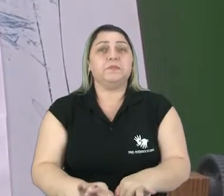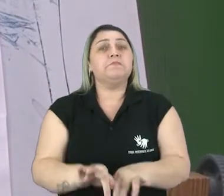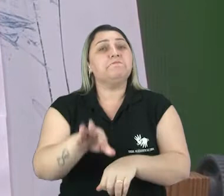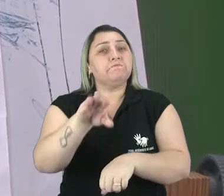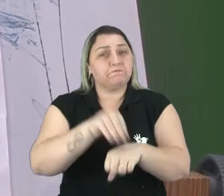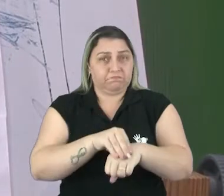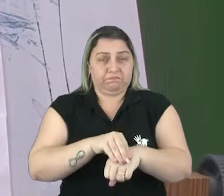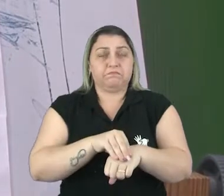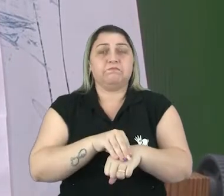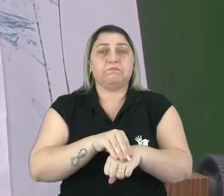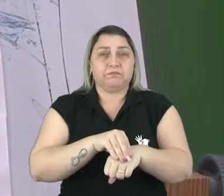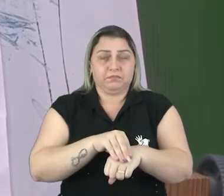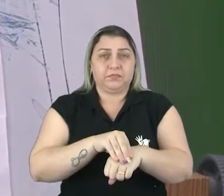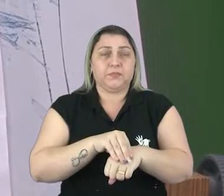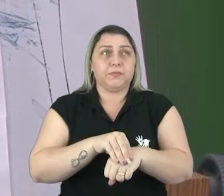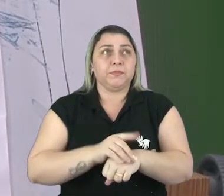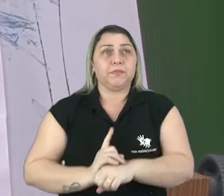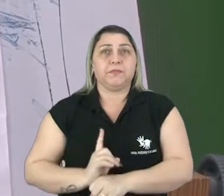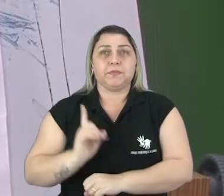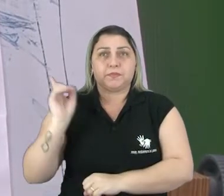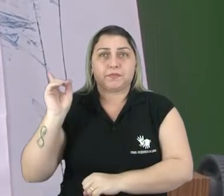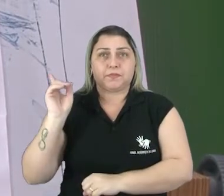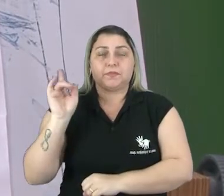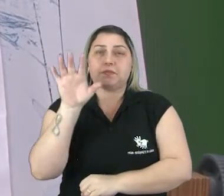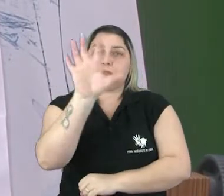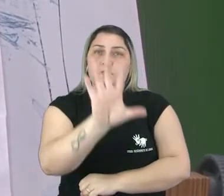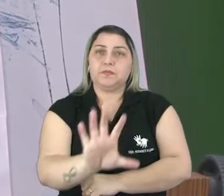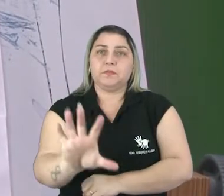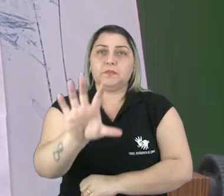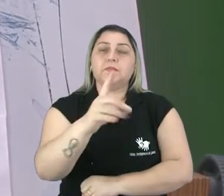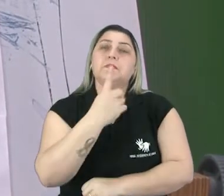reconhecimento, tá? Aqui, ó, essas regiões